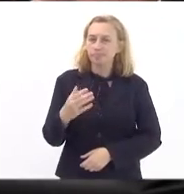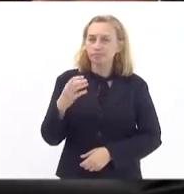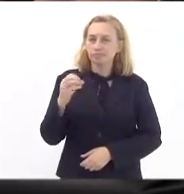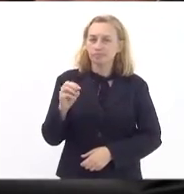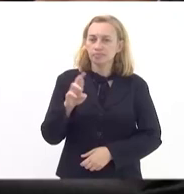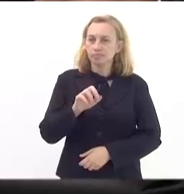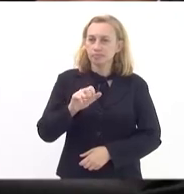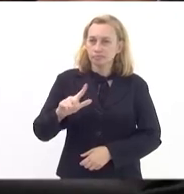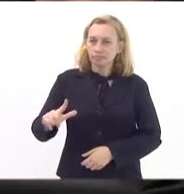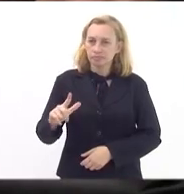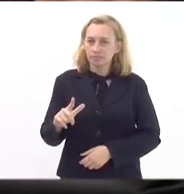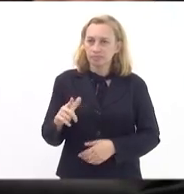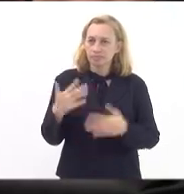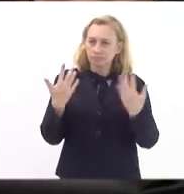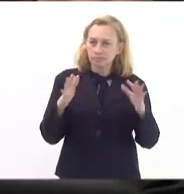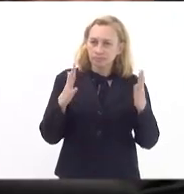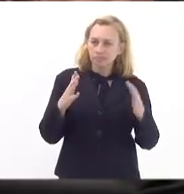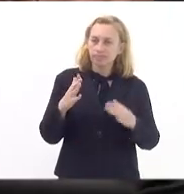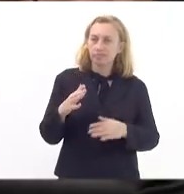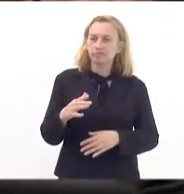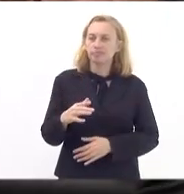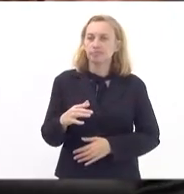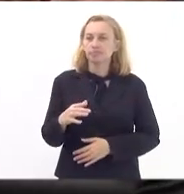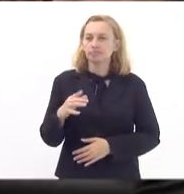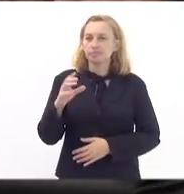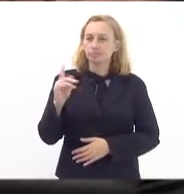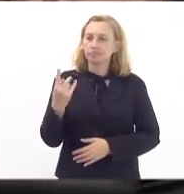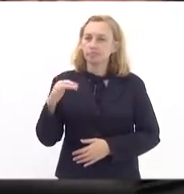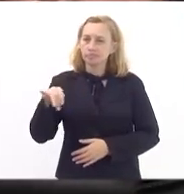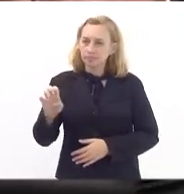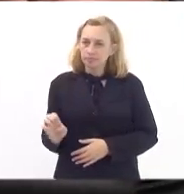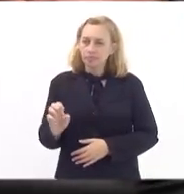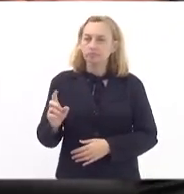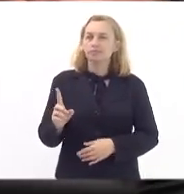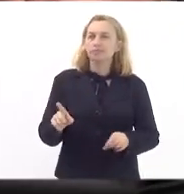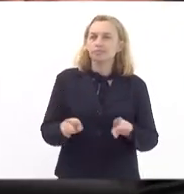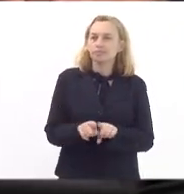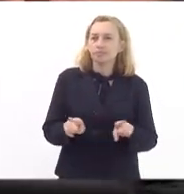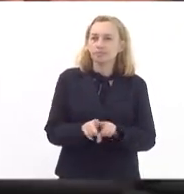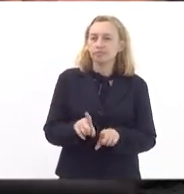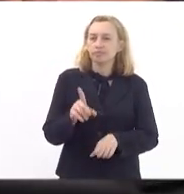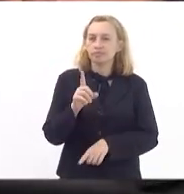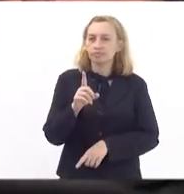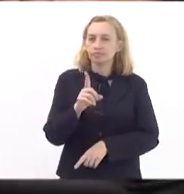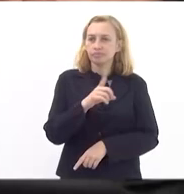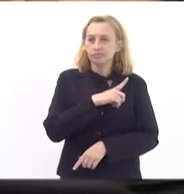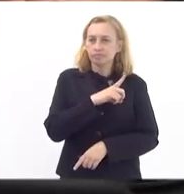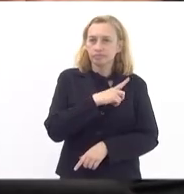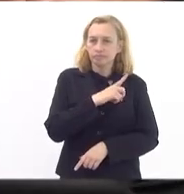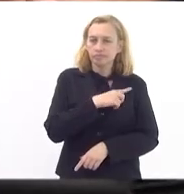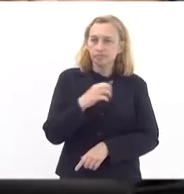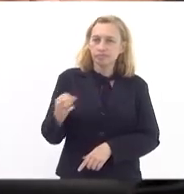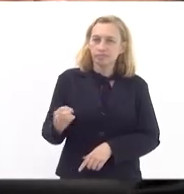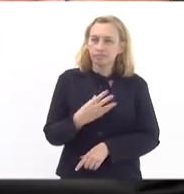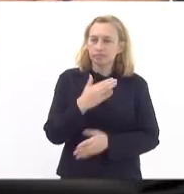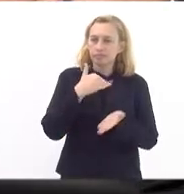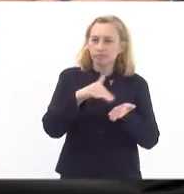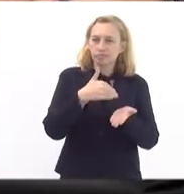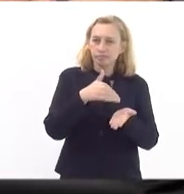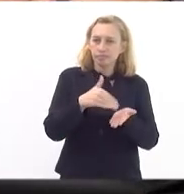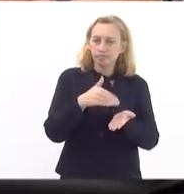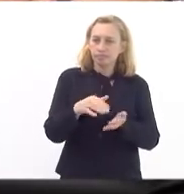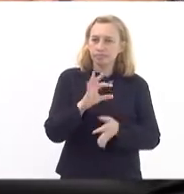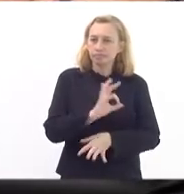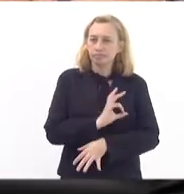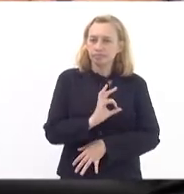lo base que deve nosso cumprimento ao Coronel Henrique e é o delegado que já vai voltar Doutor Gustavo ao novo secretário da Polícia